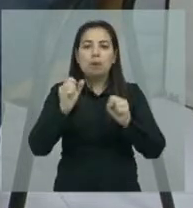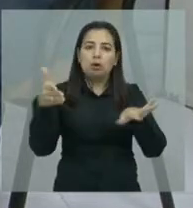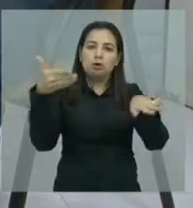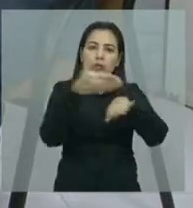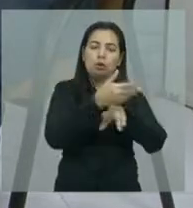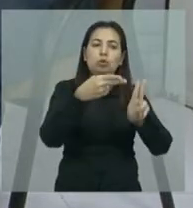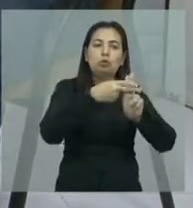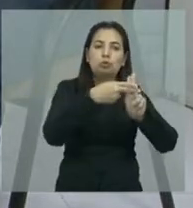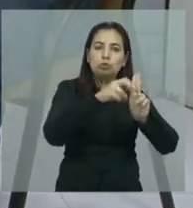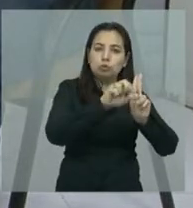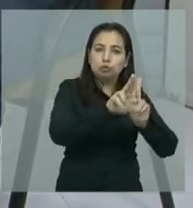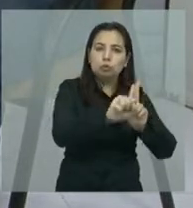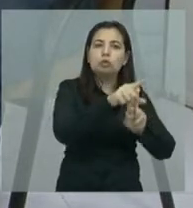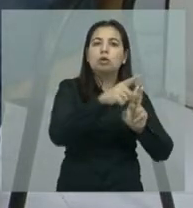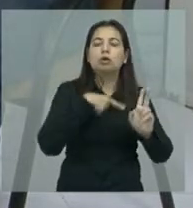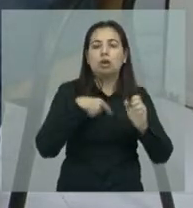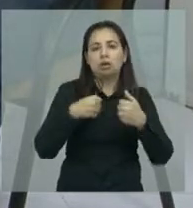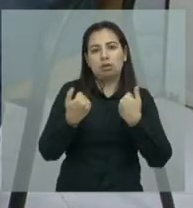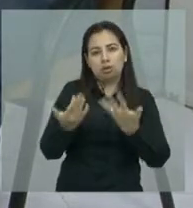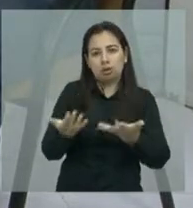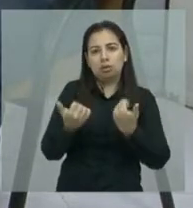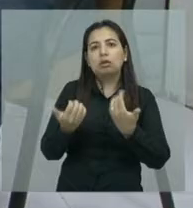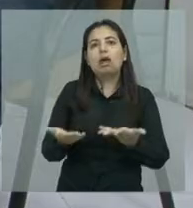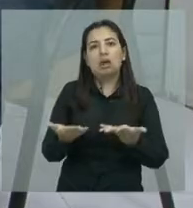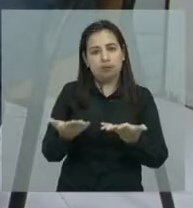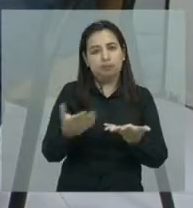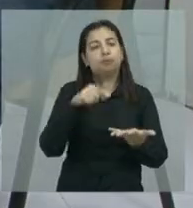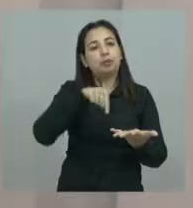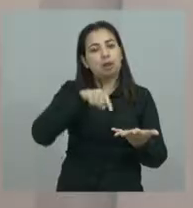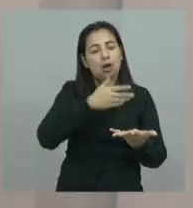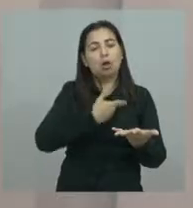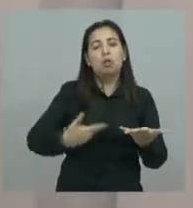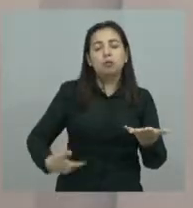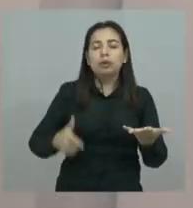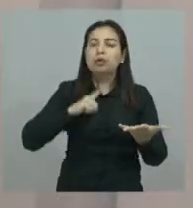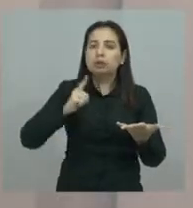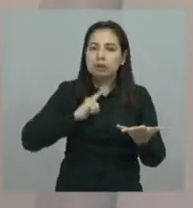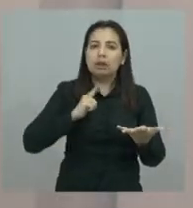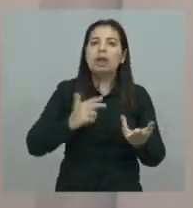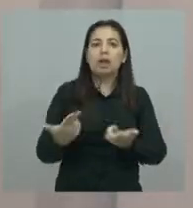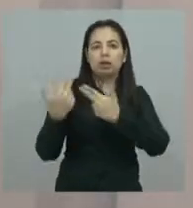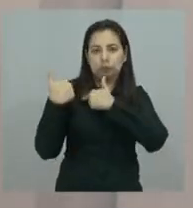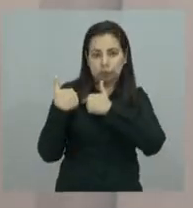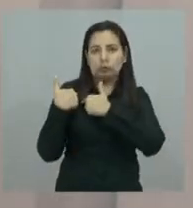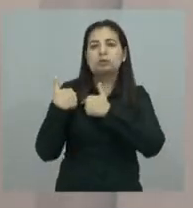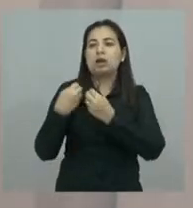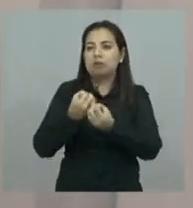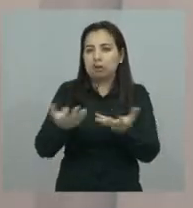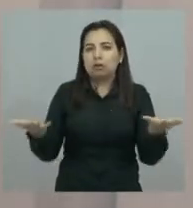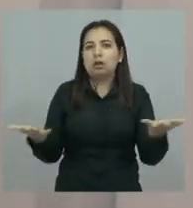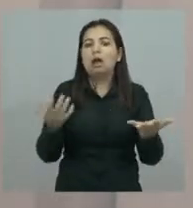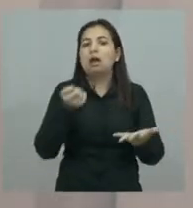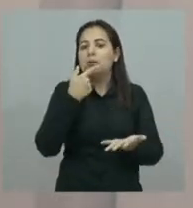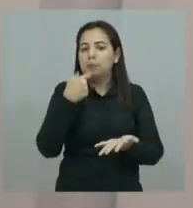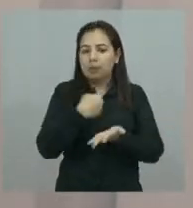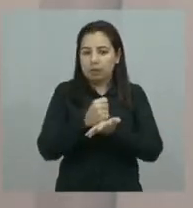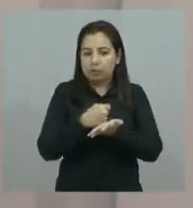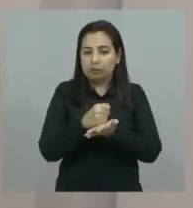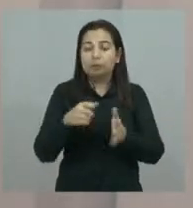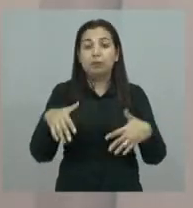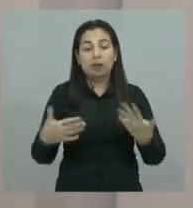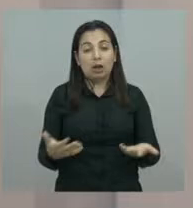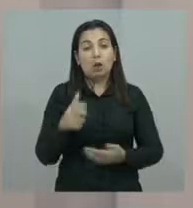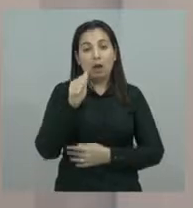poucos países que o governo se responsabiliza por essa parte. Então, falando mais da RNP mesmo, como